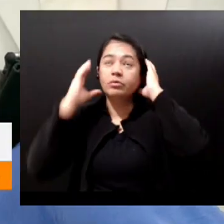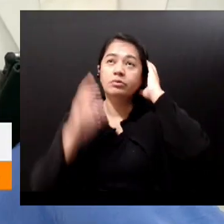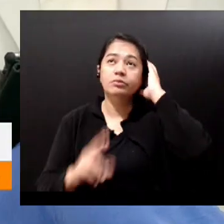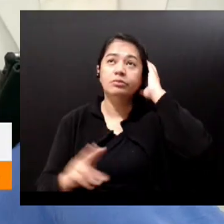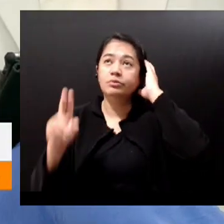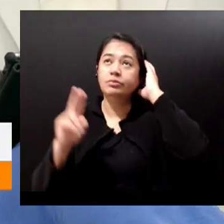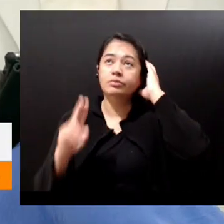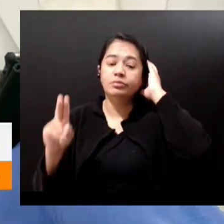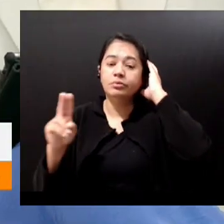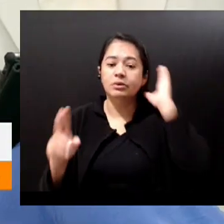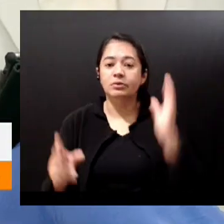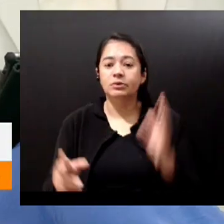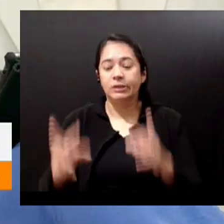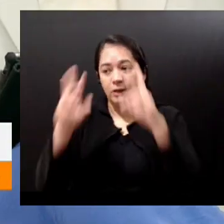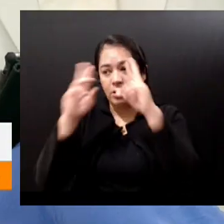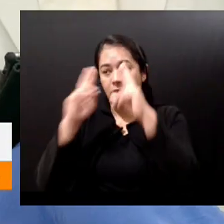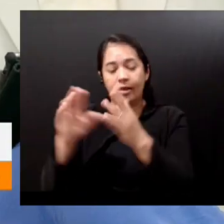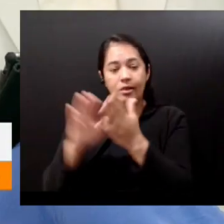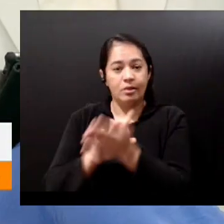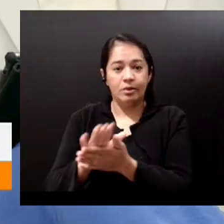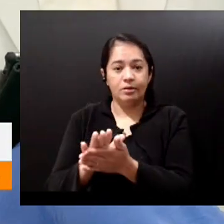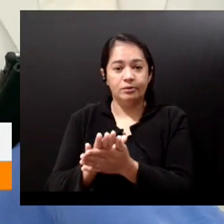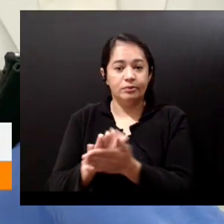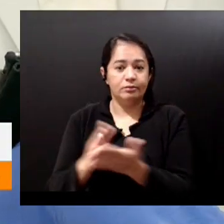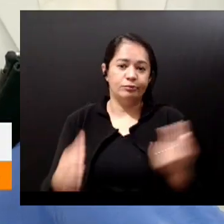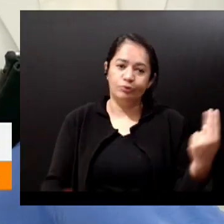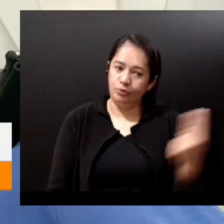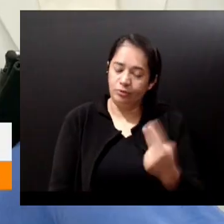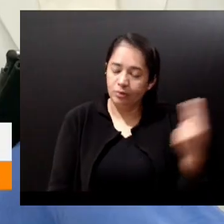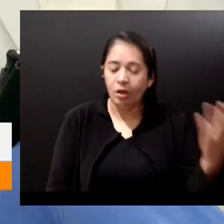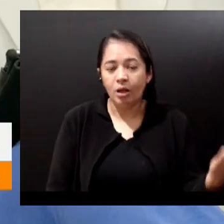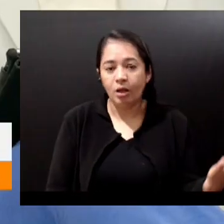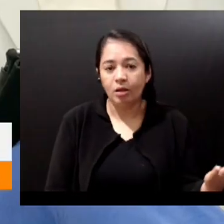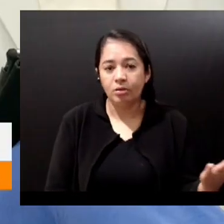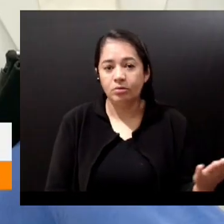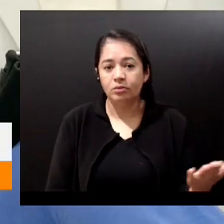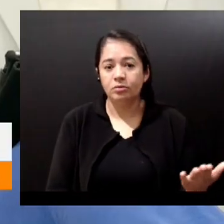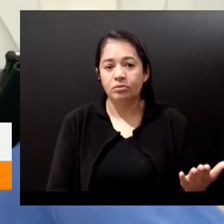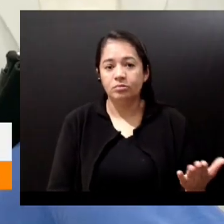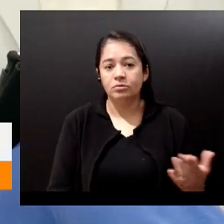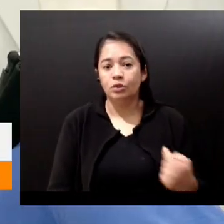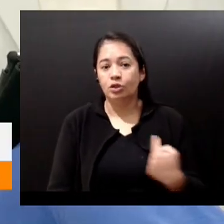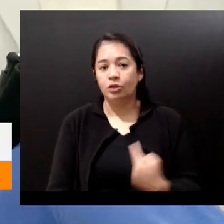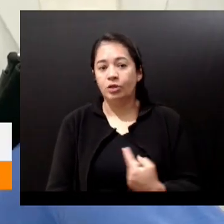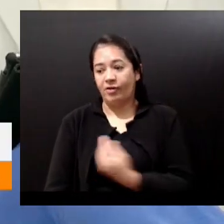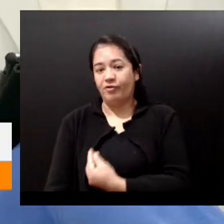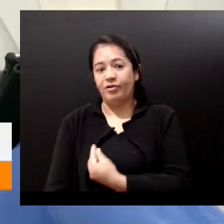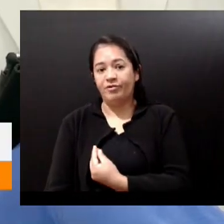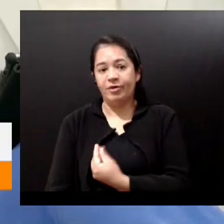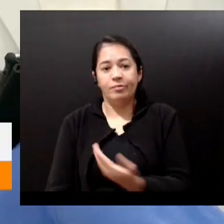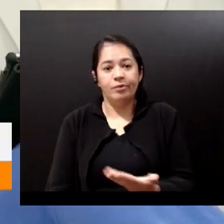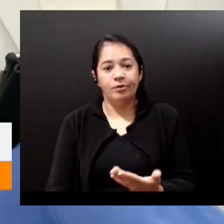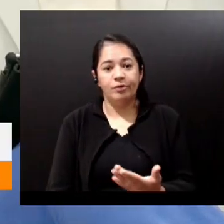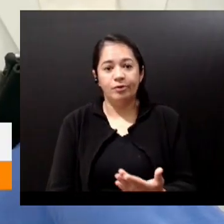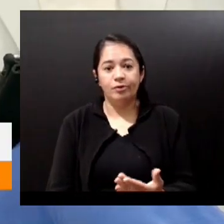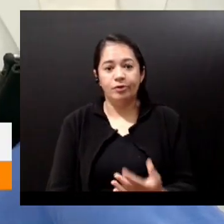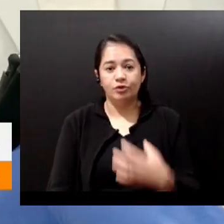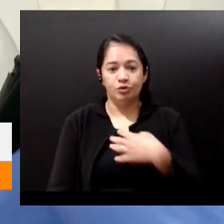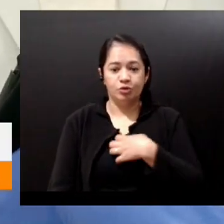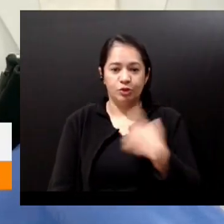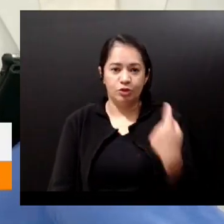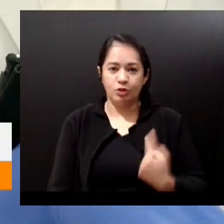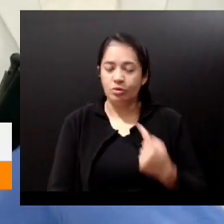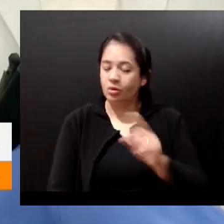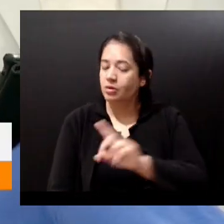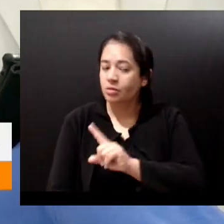desrespeitar, enfim, invadir o seu espaço. Como ele trouxe aqui, nós não vivemos uma sociedade, né, de forma isolada, somos parte de um